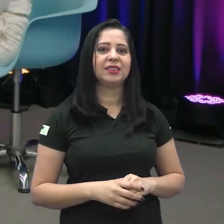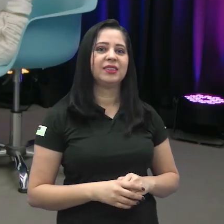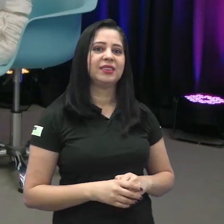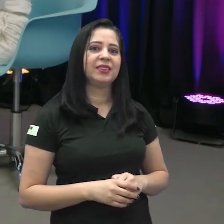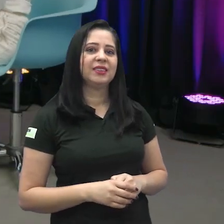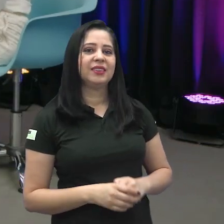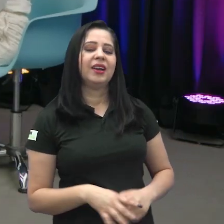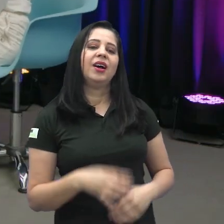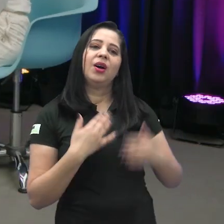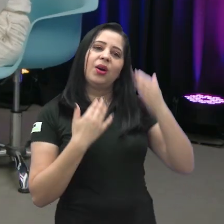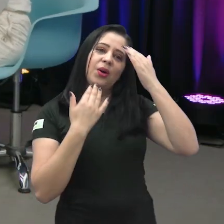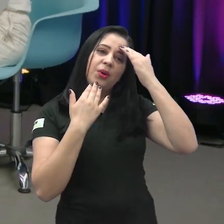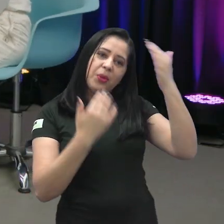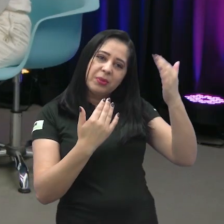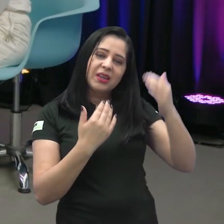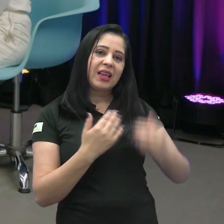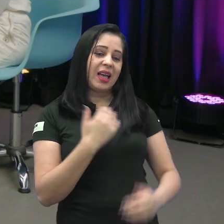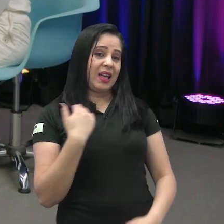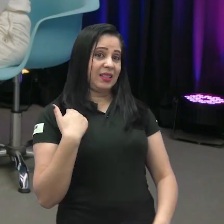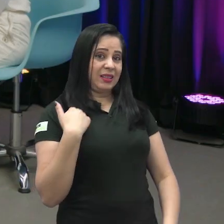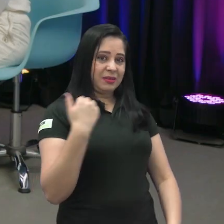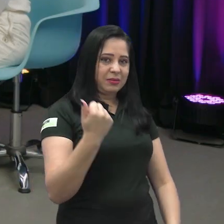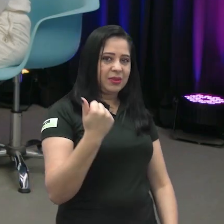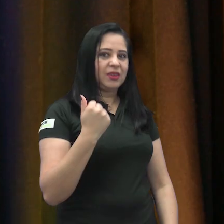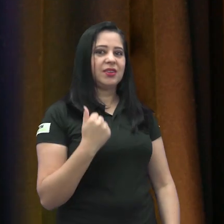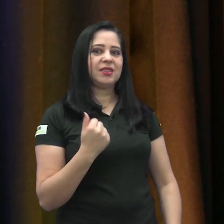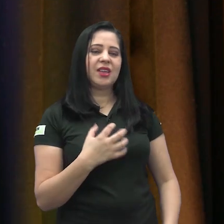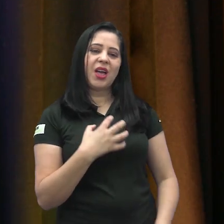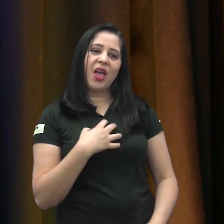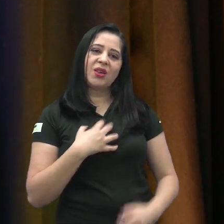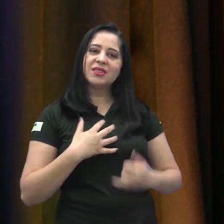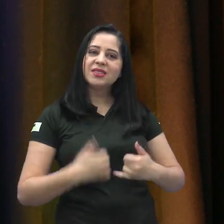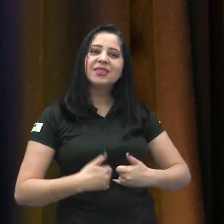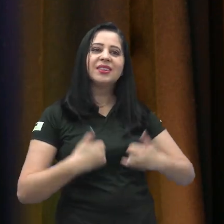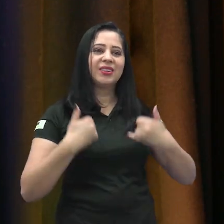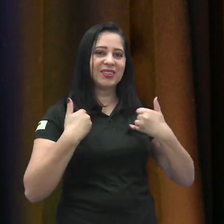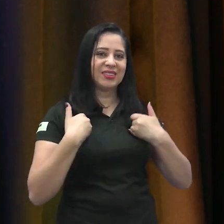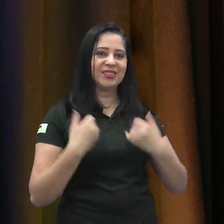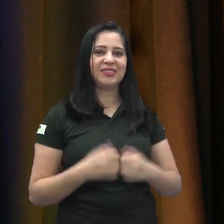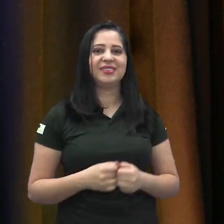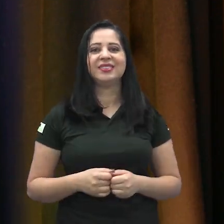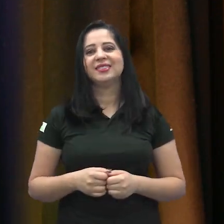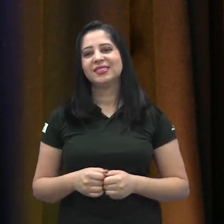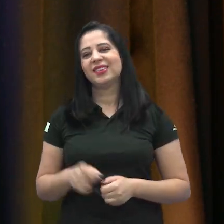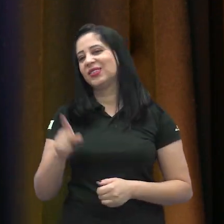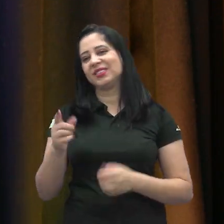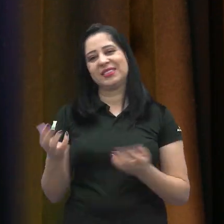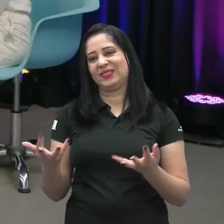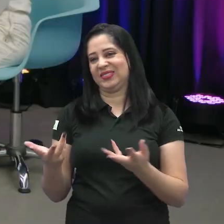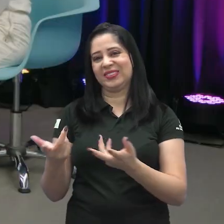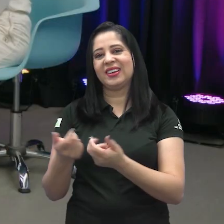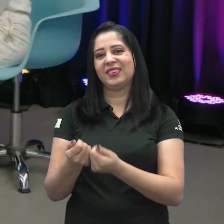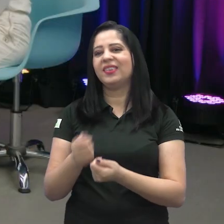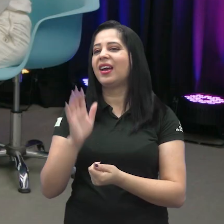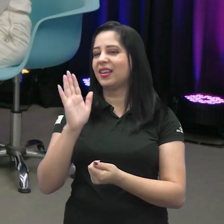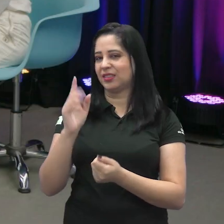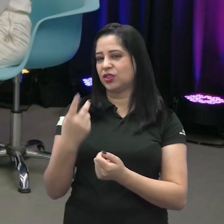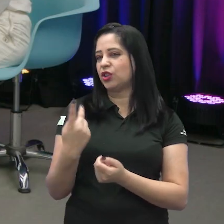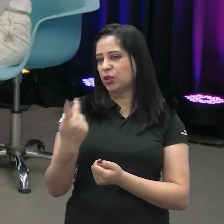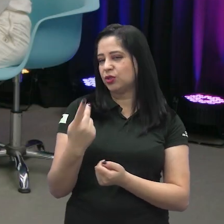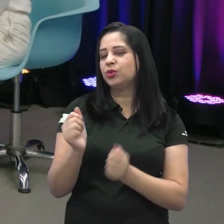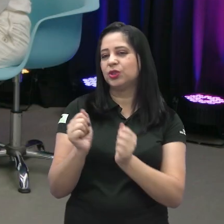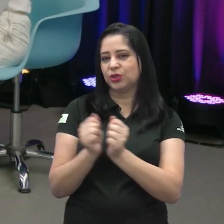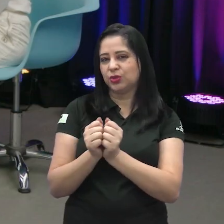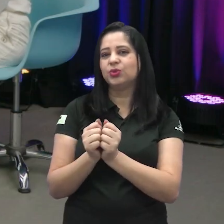Alcenir. Agradeço de coração pelo convite, me sinto muito honrada. Ah, a Alcenir que é maravilhosa, já fez